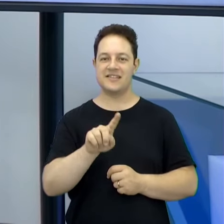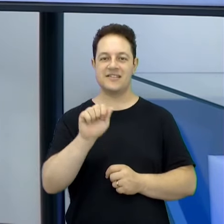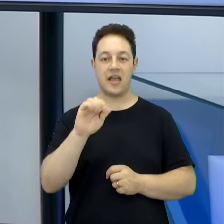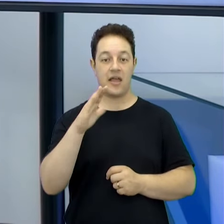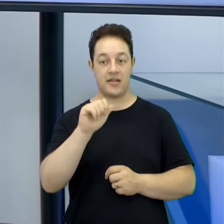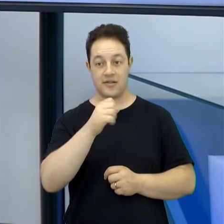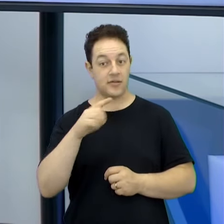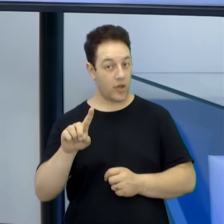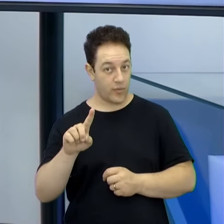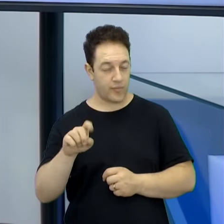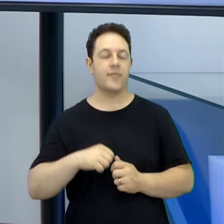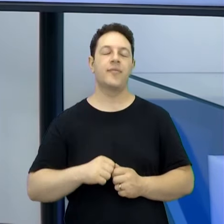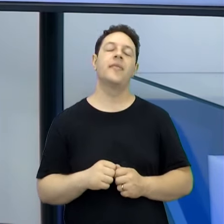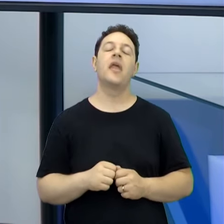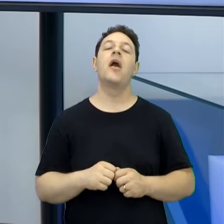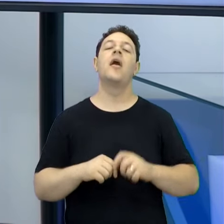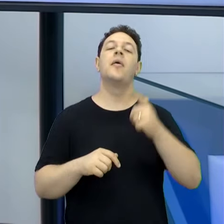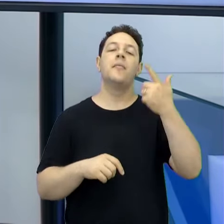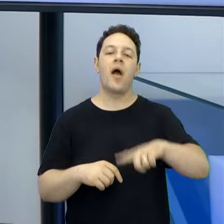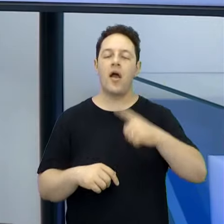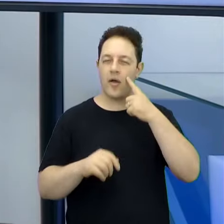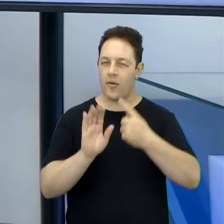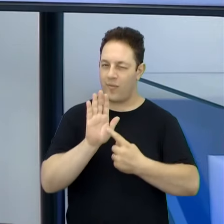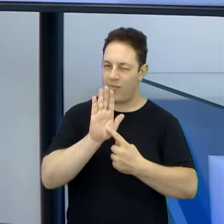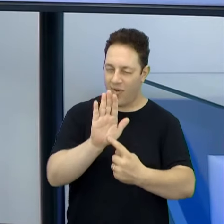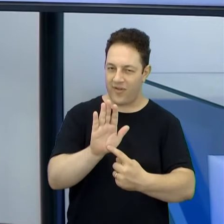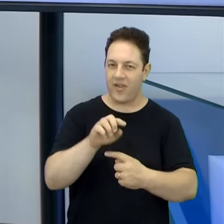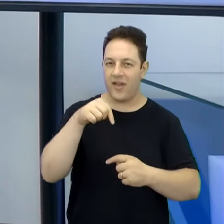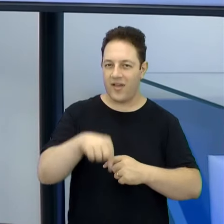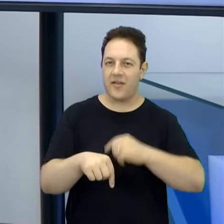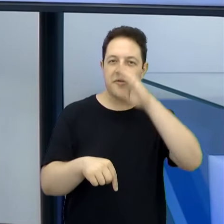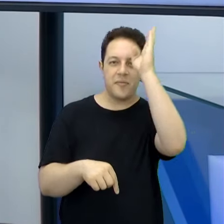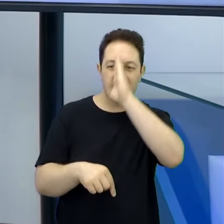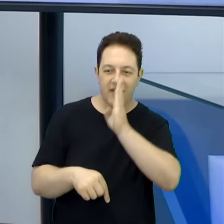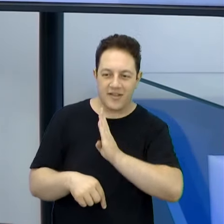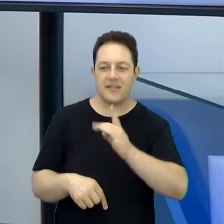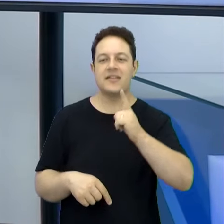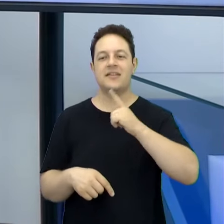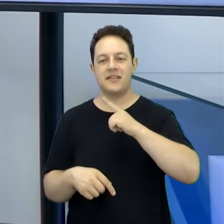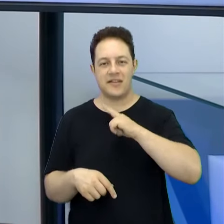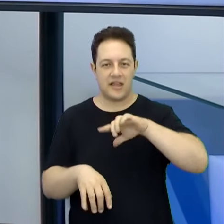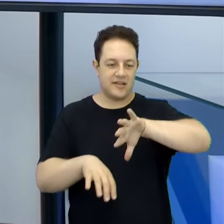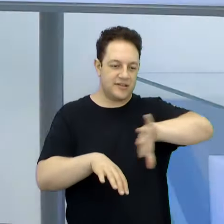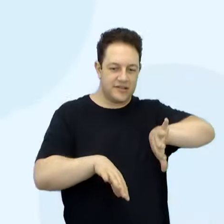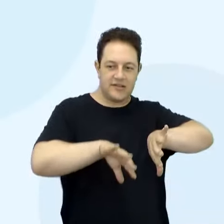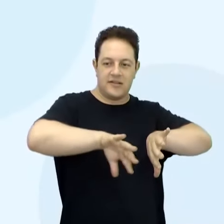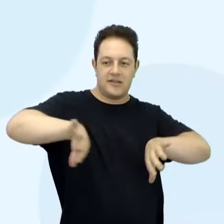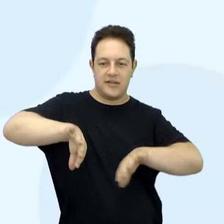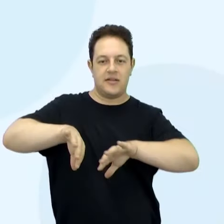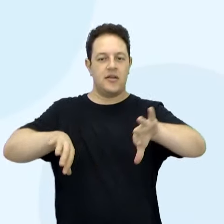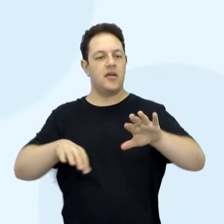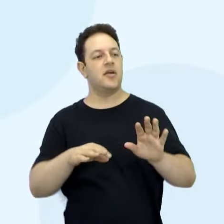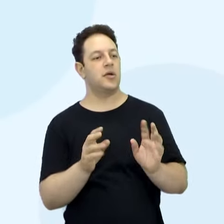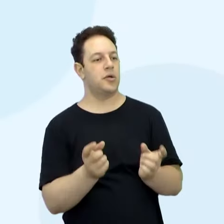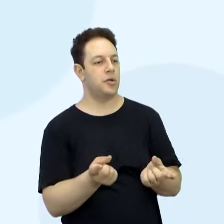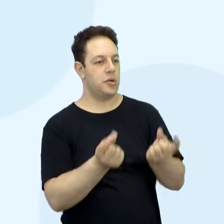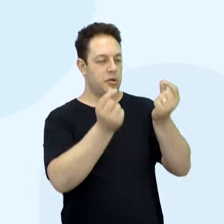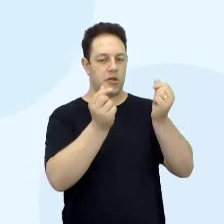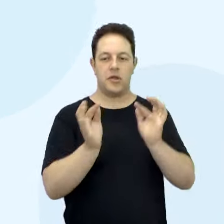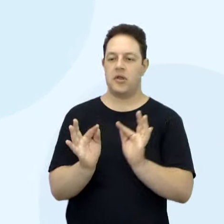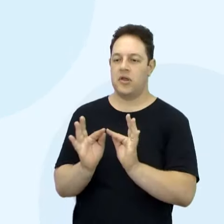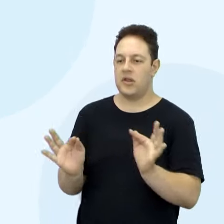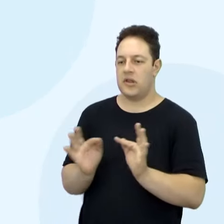para mostrar para vocês que o Brasil, ele é dividido em classes sociais. Vocês